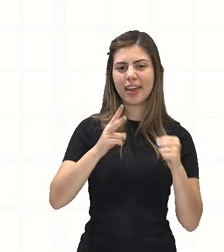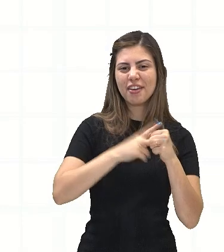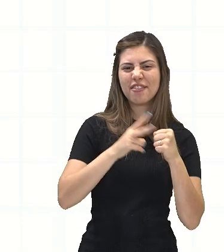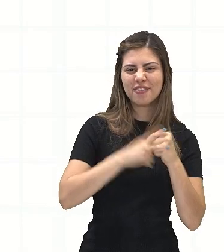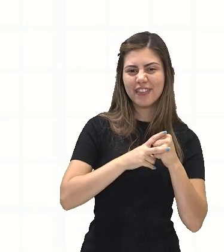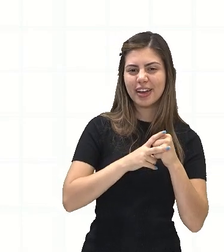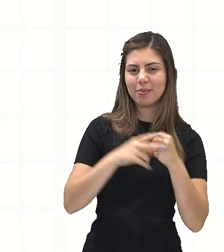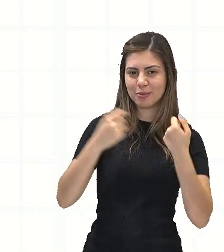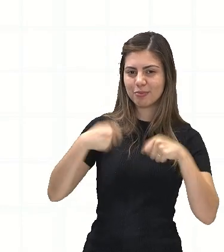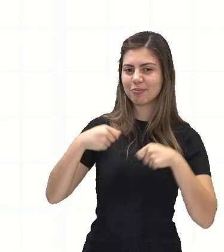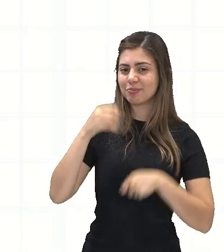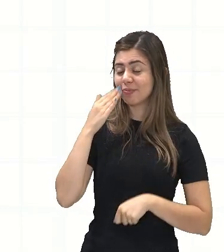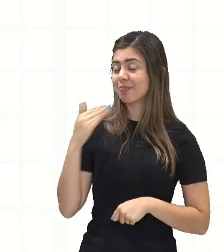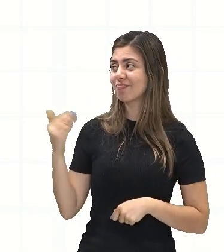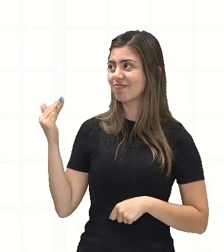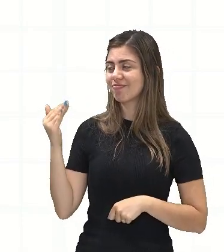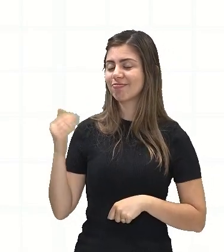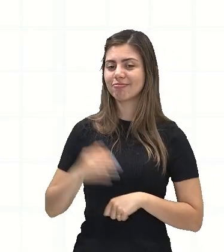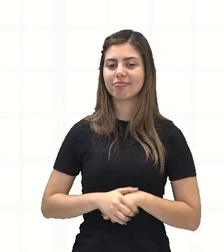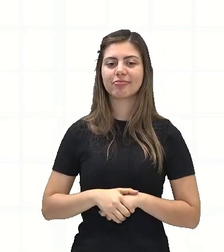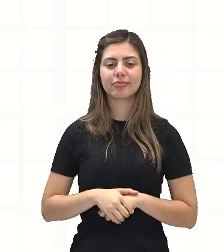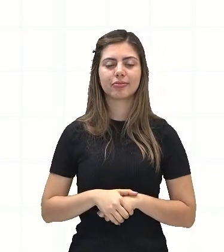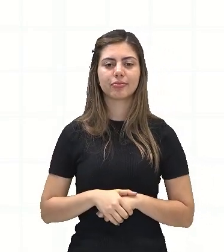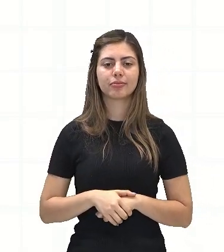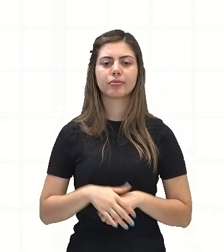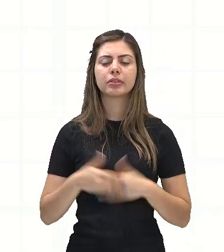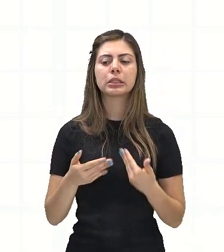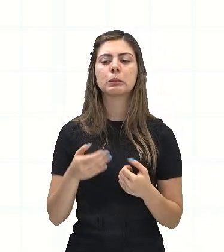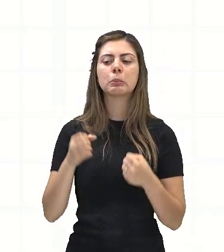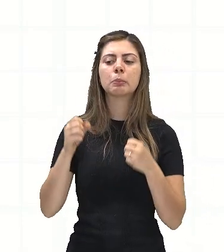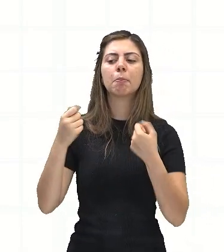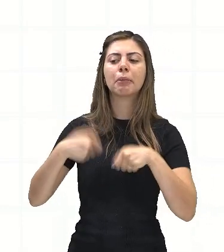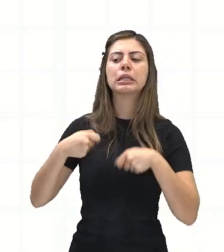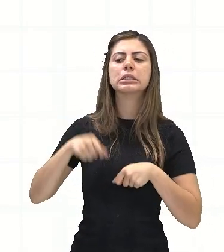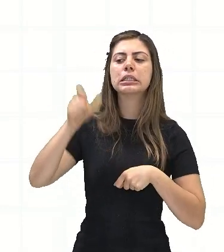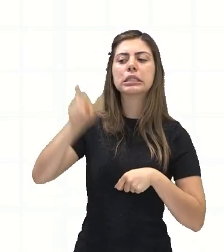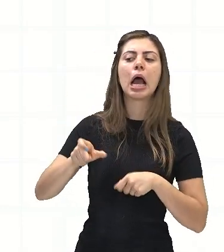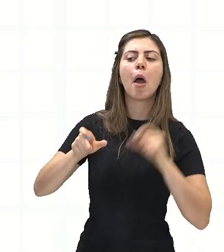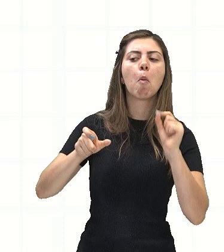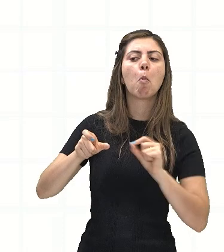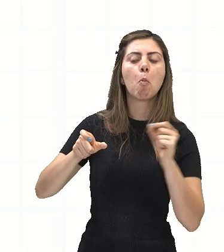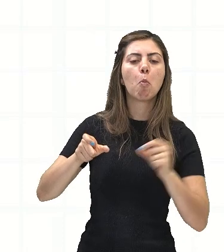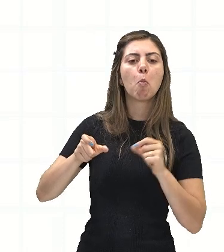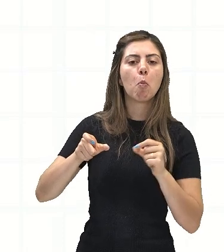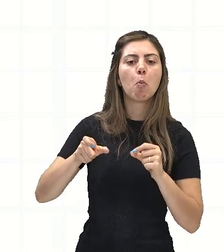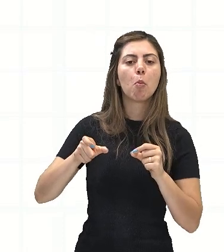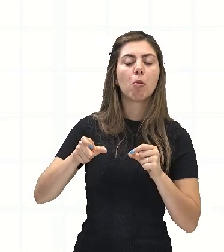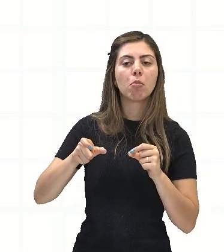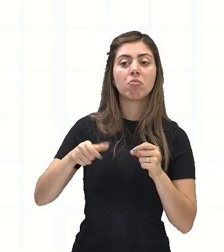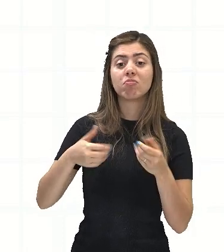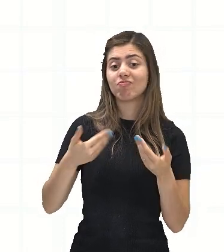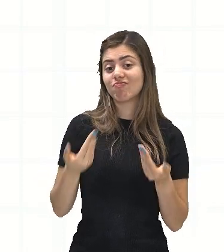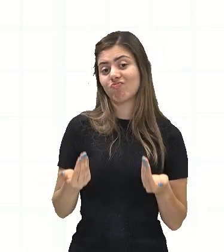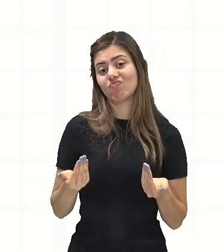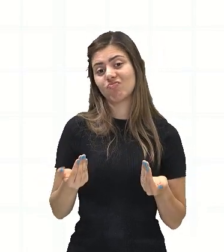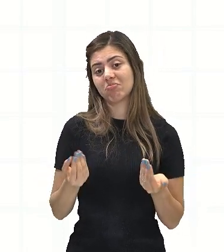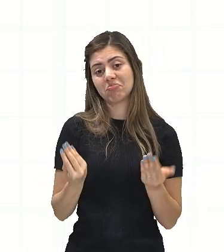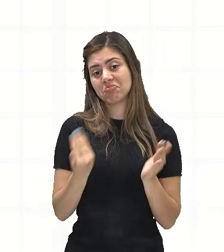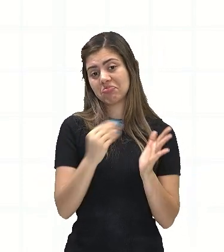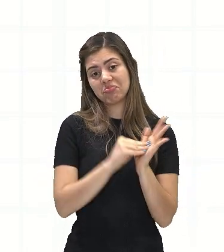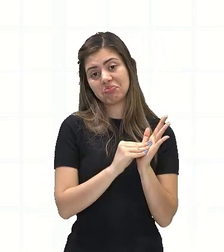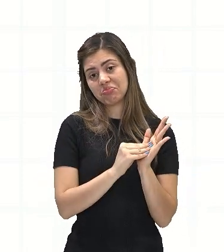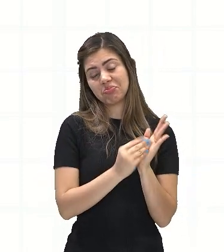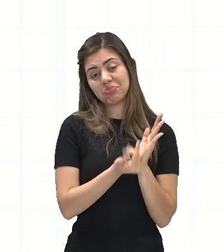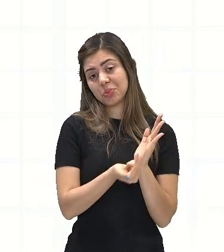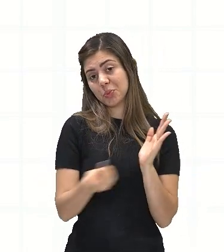Olhem ali o verbo precisar. Então, quem precisa? Né? Ah, não consigo